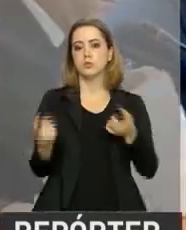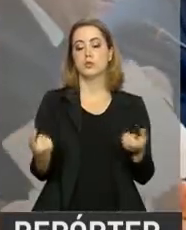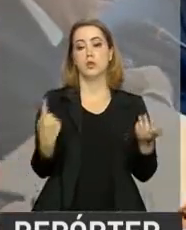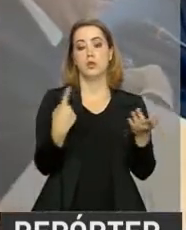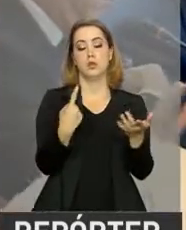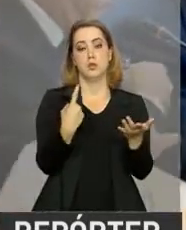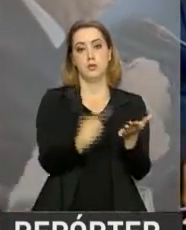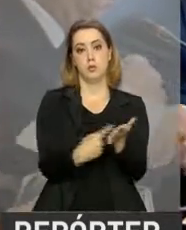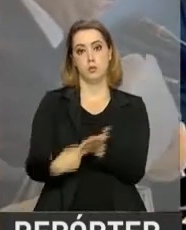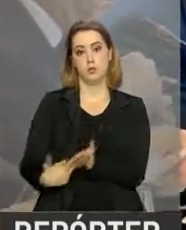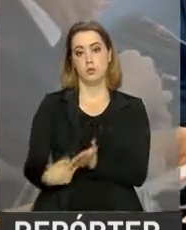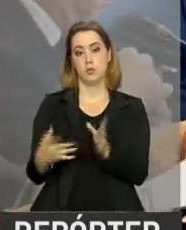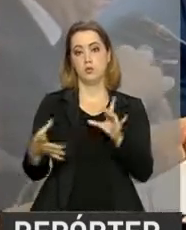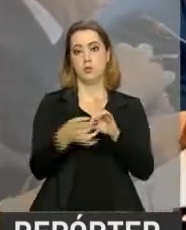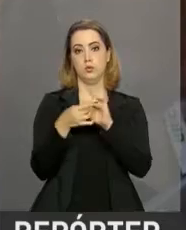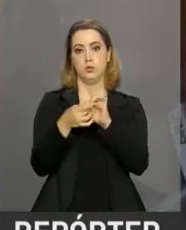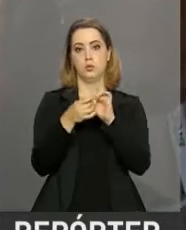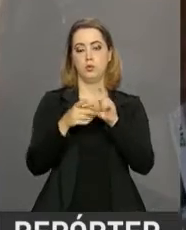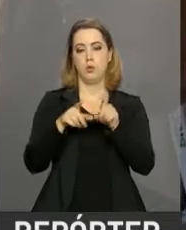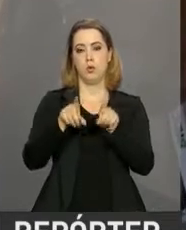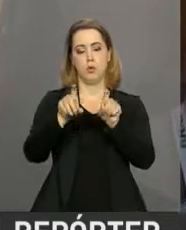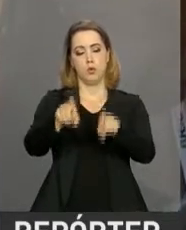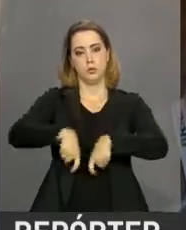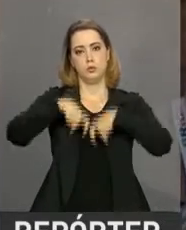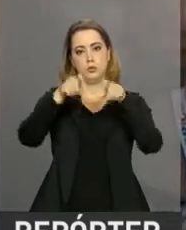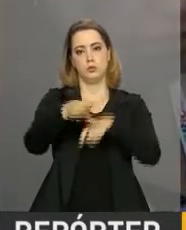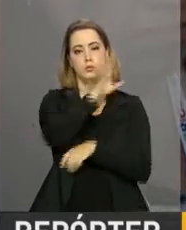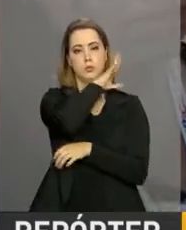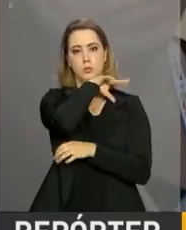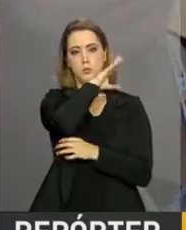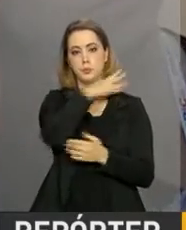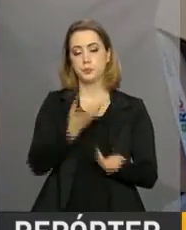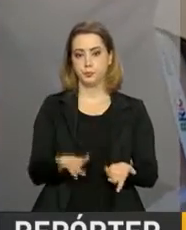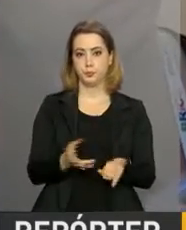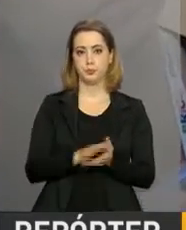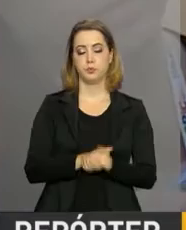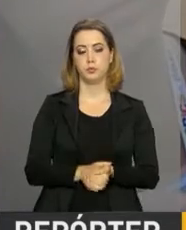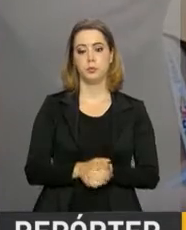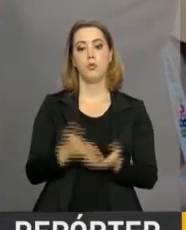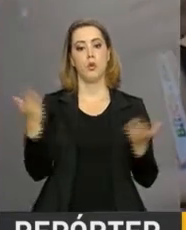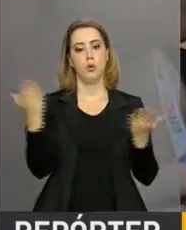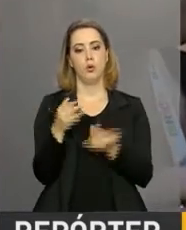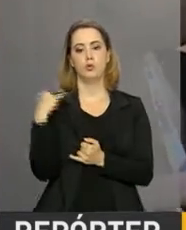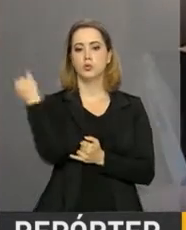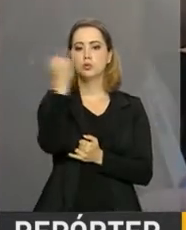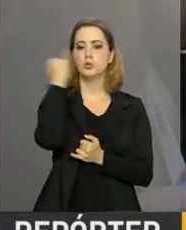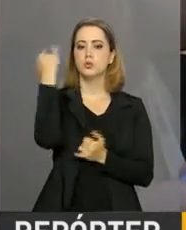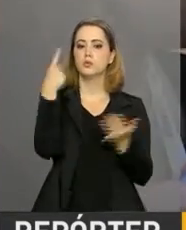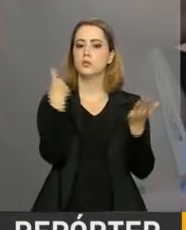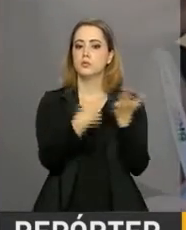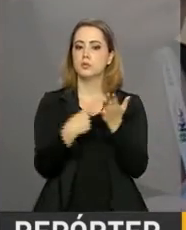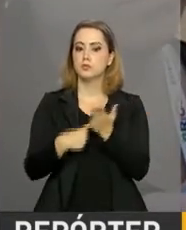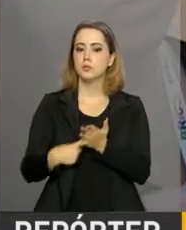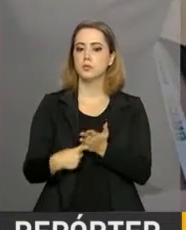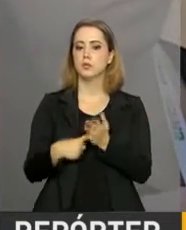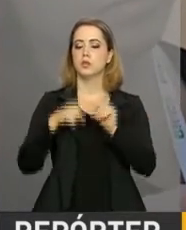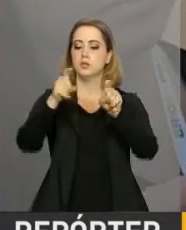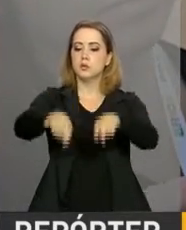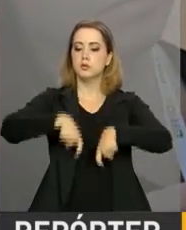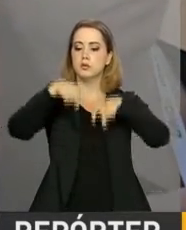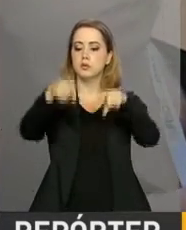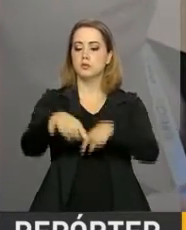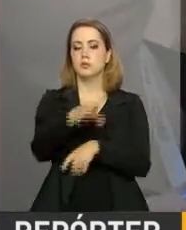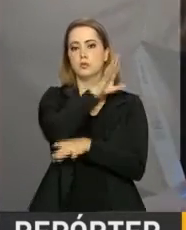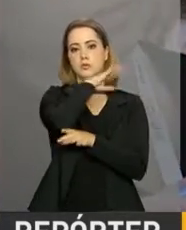reprodução de gado e recursos genéticos assinamos hoje um acordo muito importante para a pecuária brasileira que é a transferência de